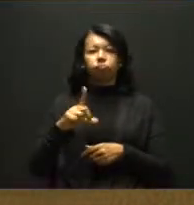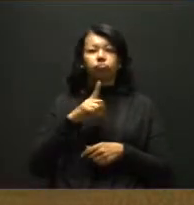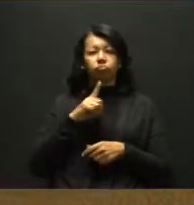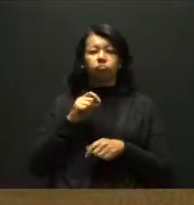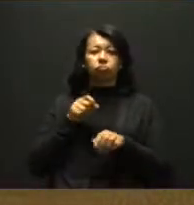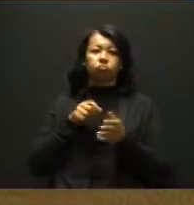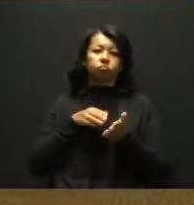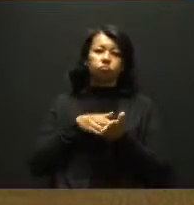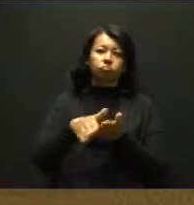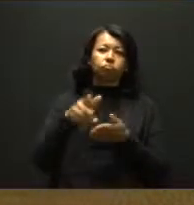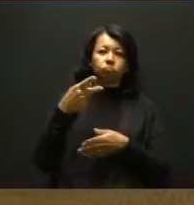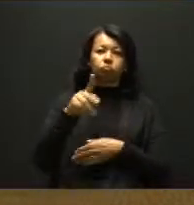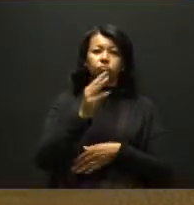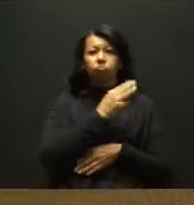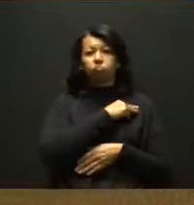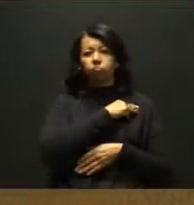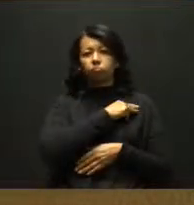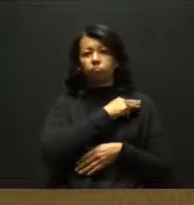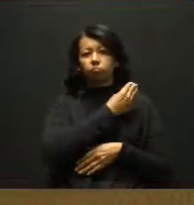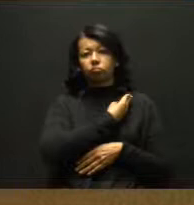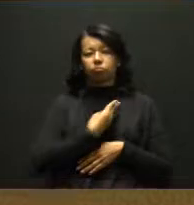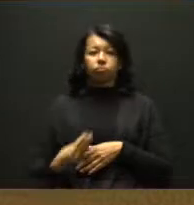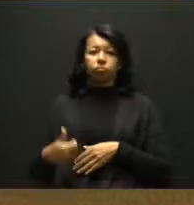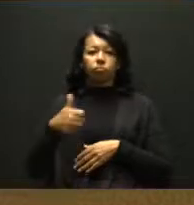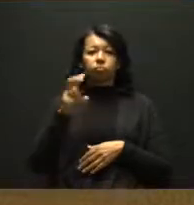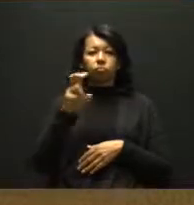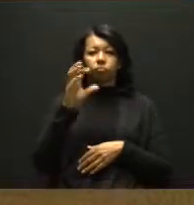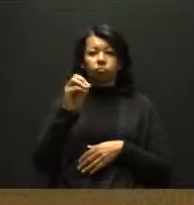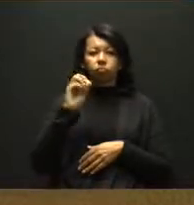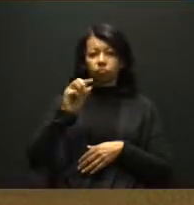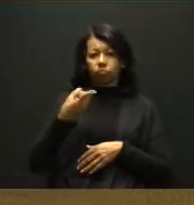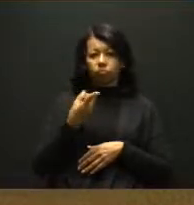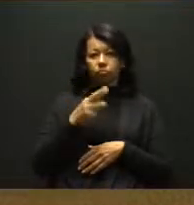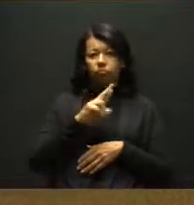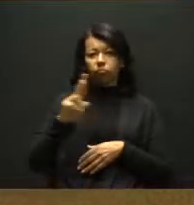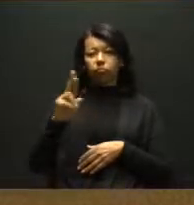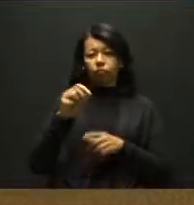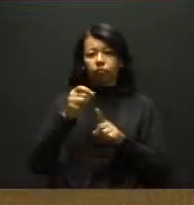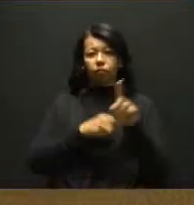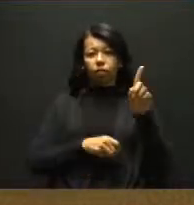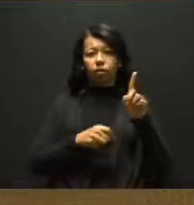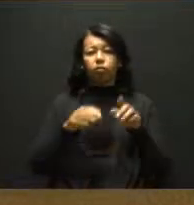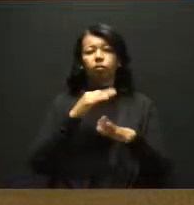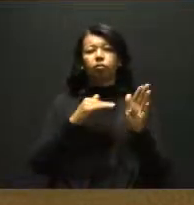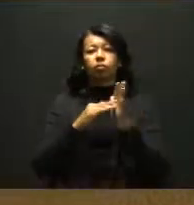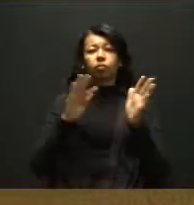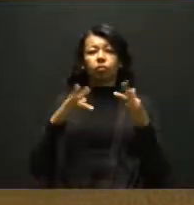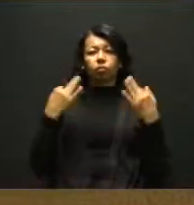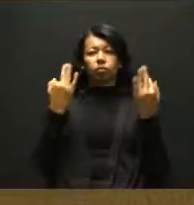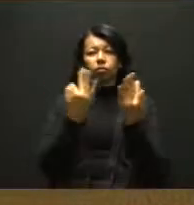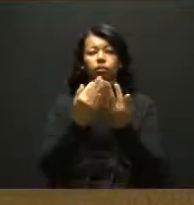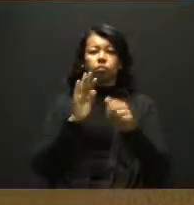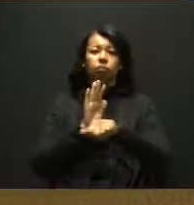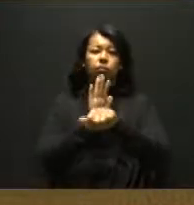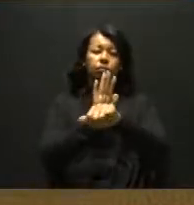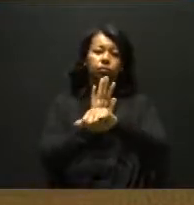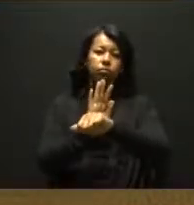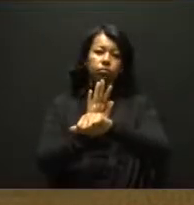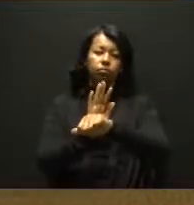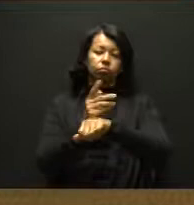multa aplicada pelo ministério público de 150 mil reais mês ea gente contemplando todas as famílias assistidas pelo benefício